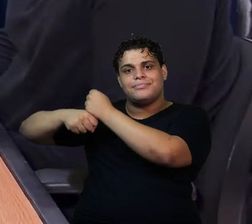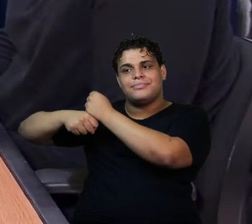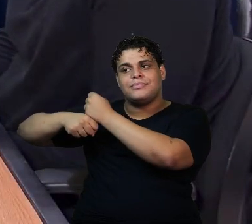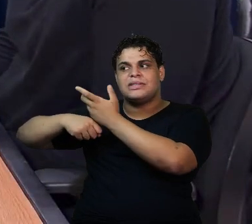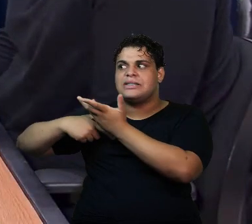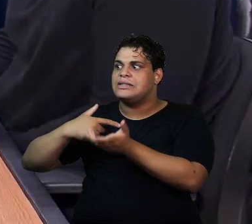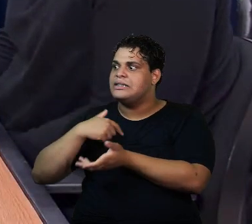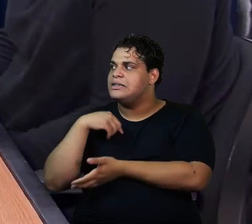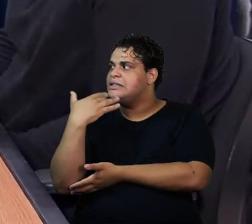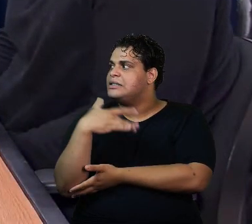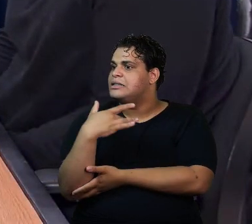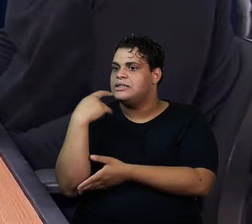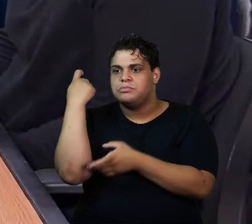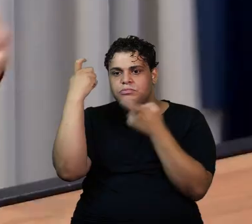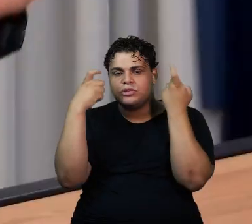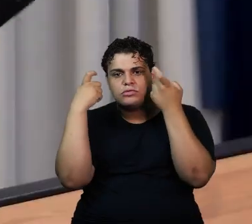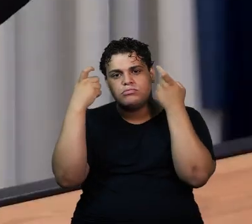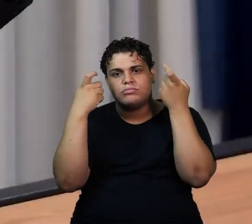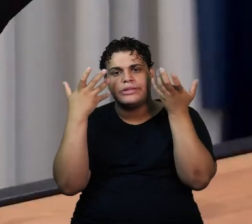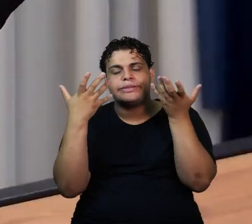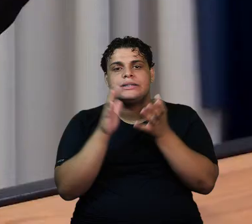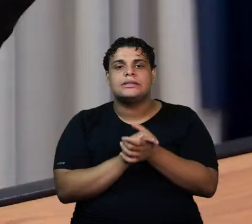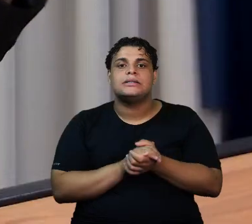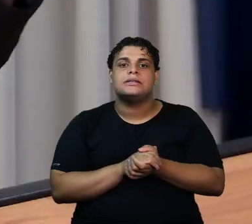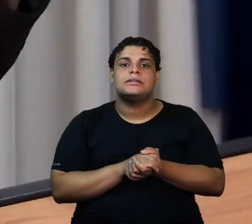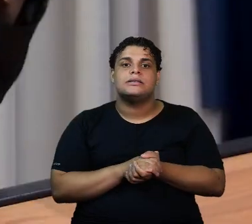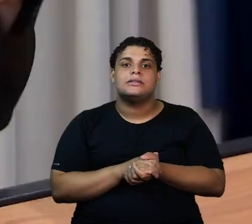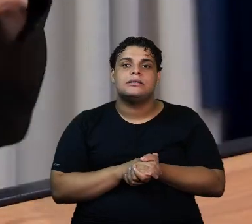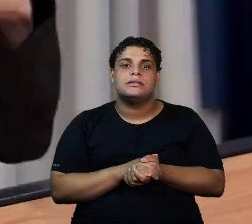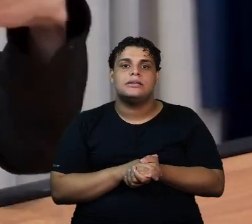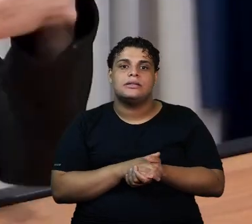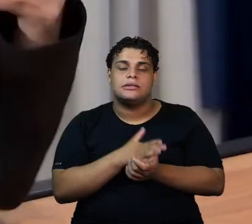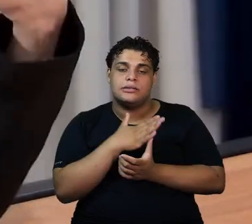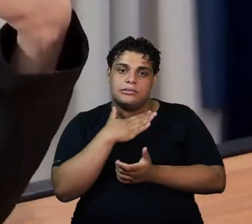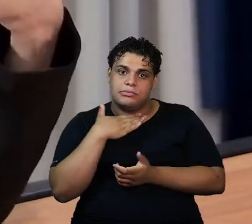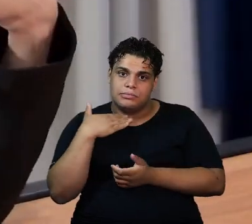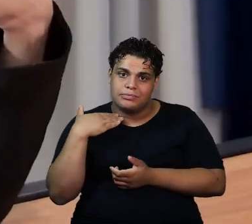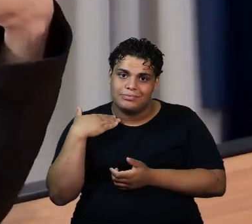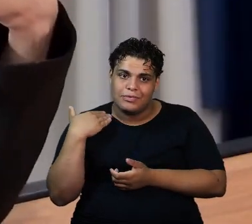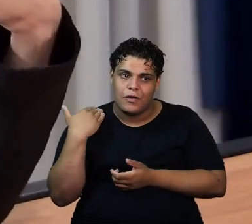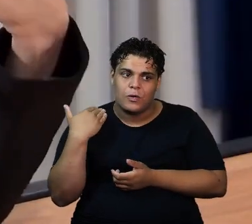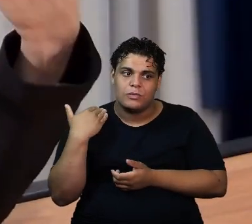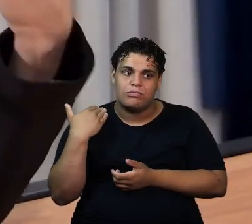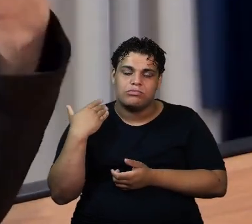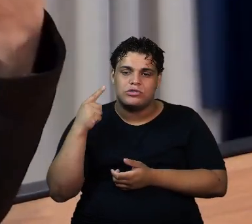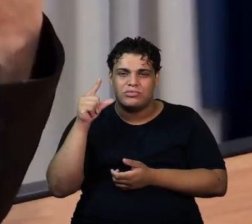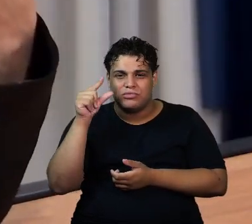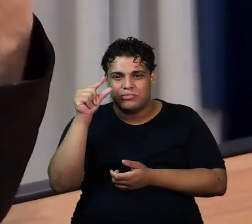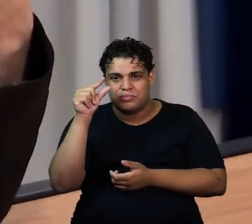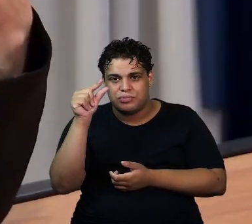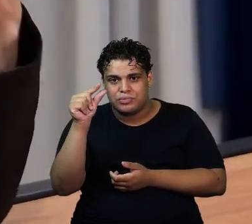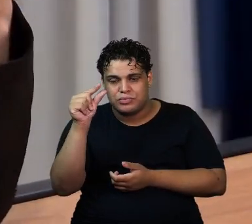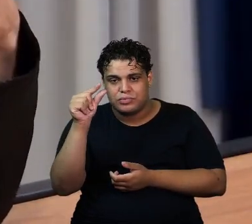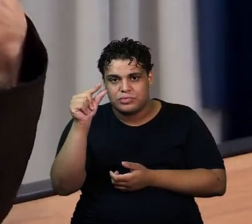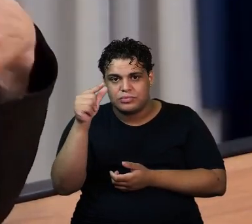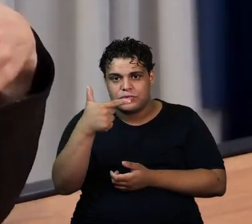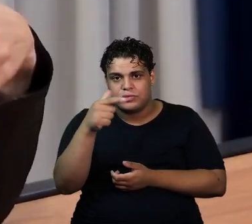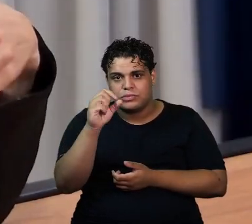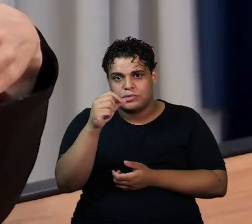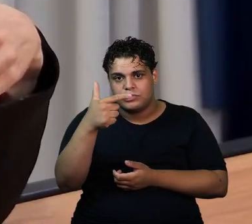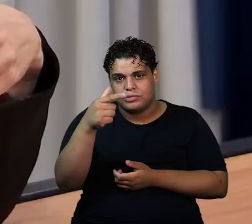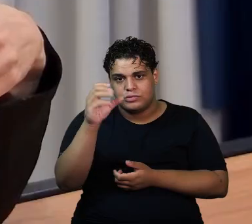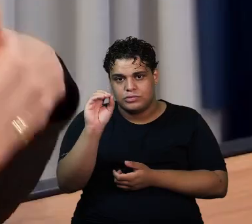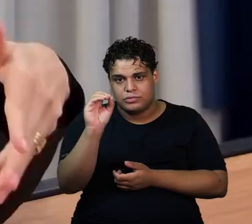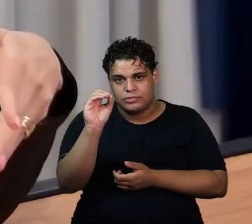me assustou bastante foi o dado, apesar das mortes ao longo dos anos terem diminuído, né? Em 2020, que foi